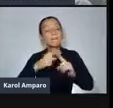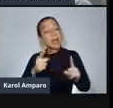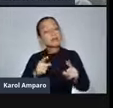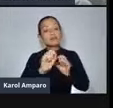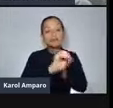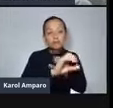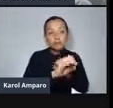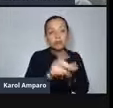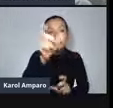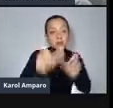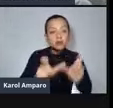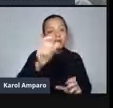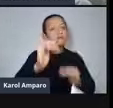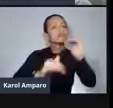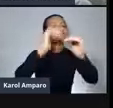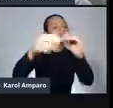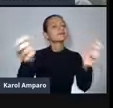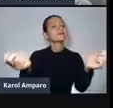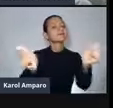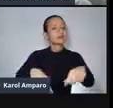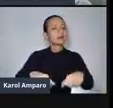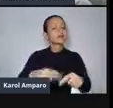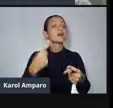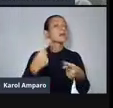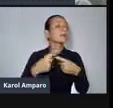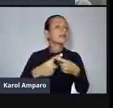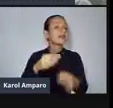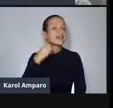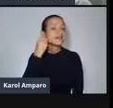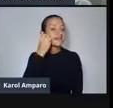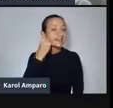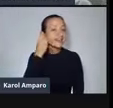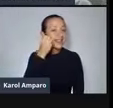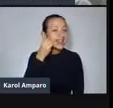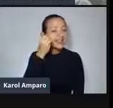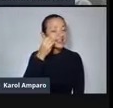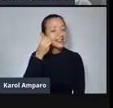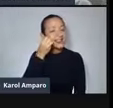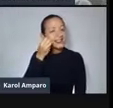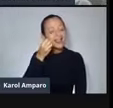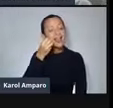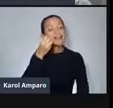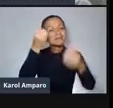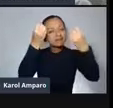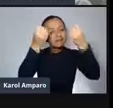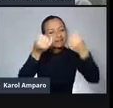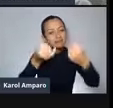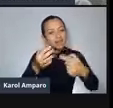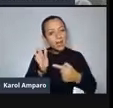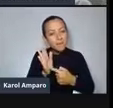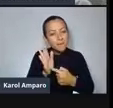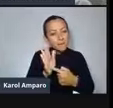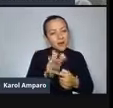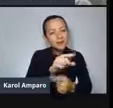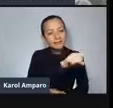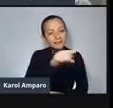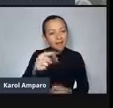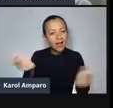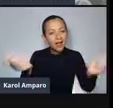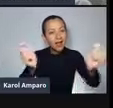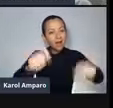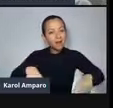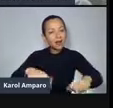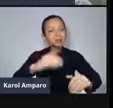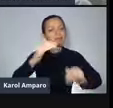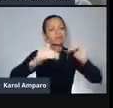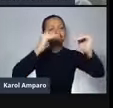de experiência, a gente pôde levar para que eles tivessem a coragem e sentirem, né, a possibilidade que eles têm